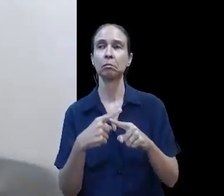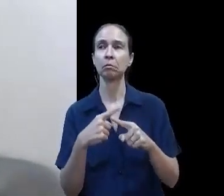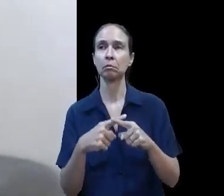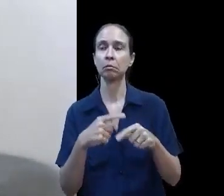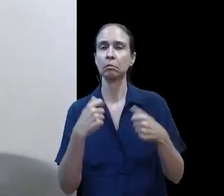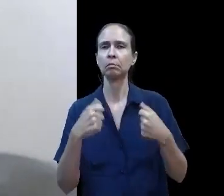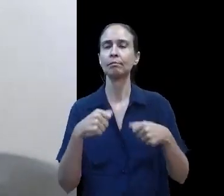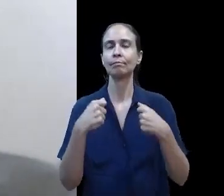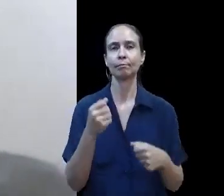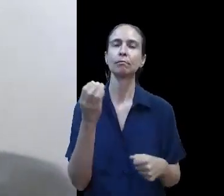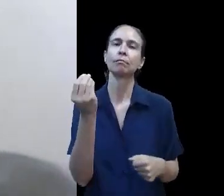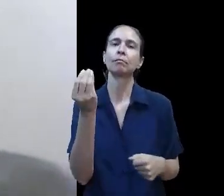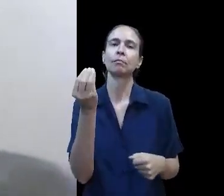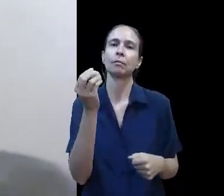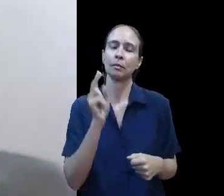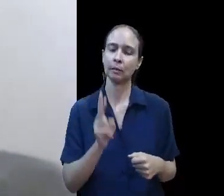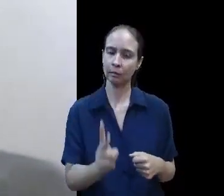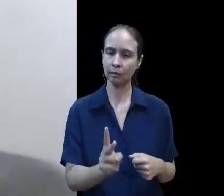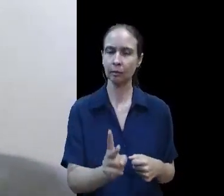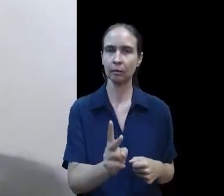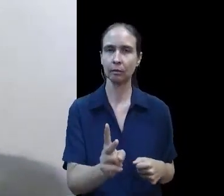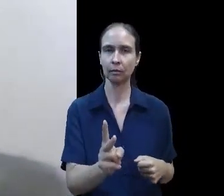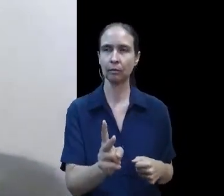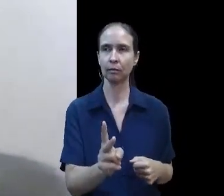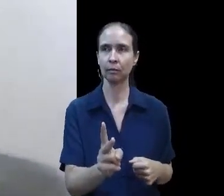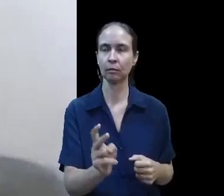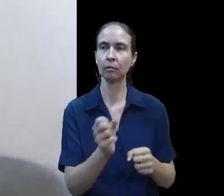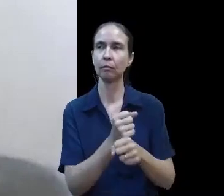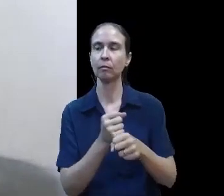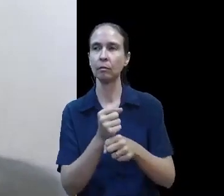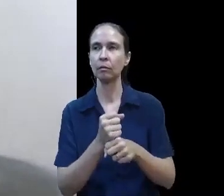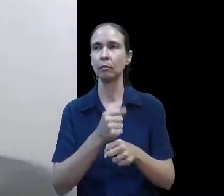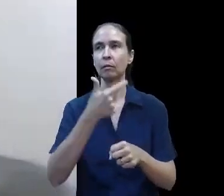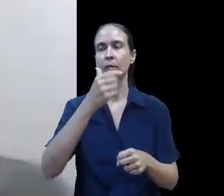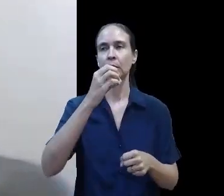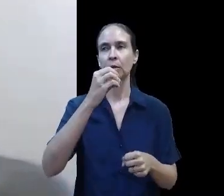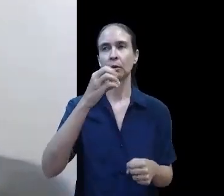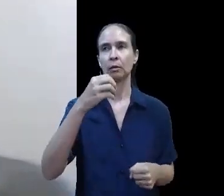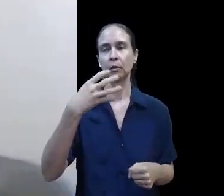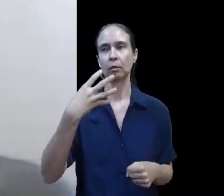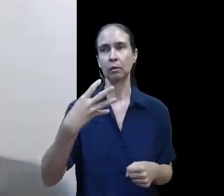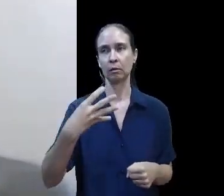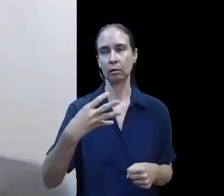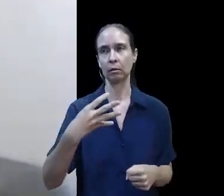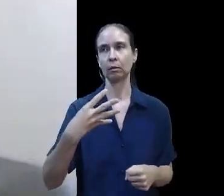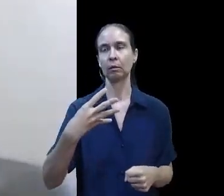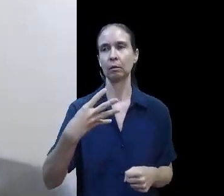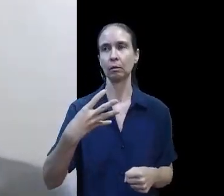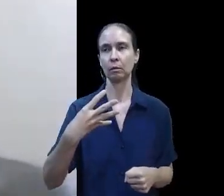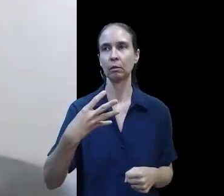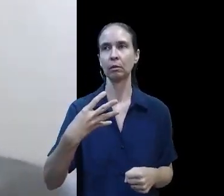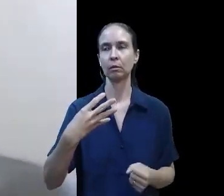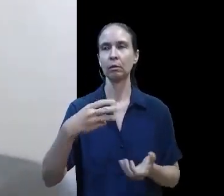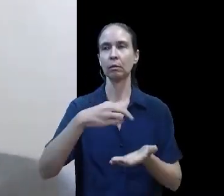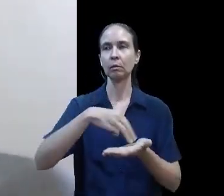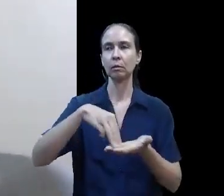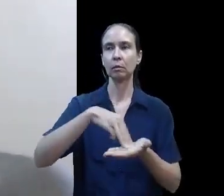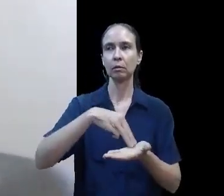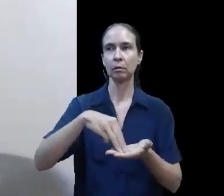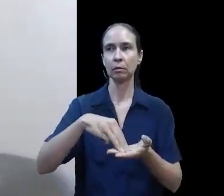né? Então, em 2004, o Ministério da